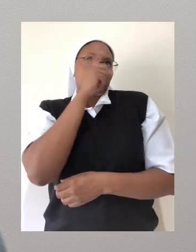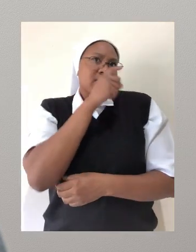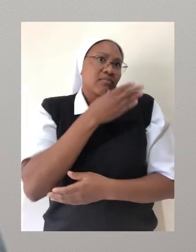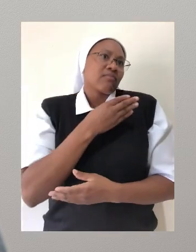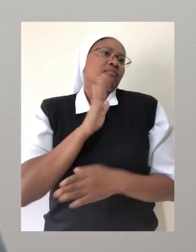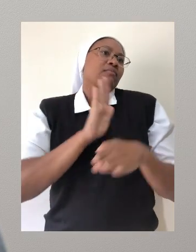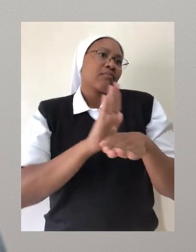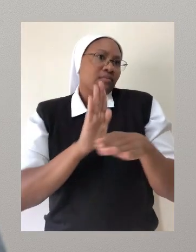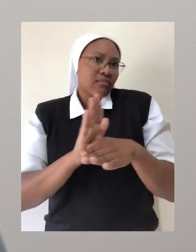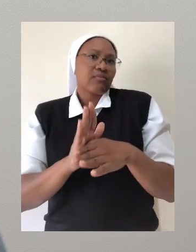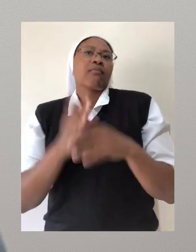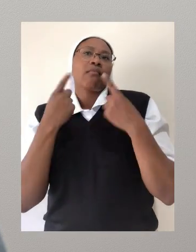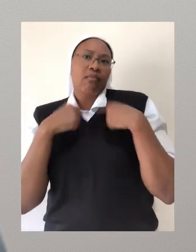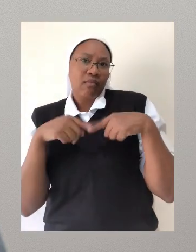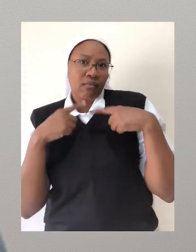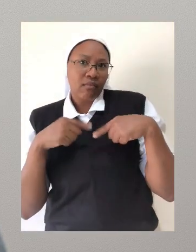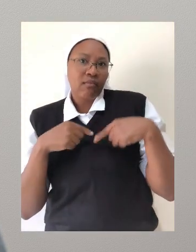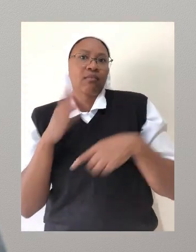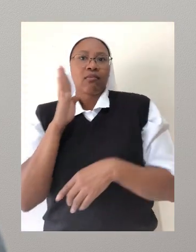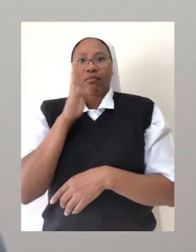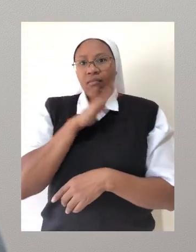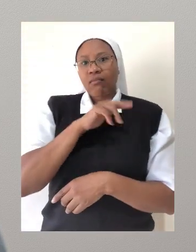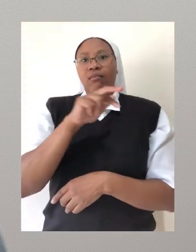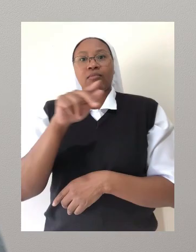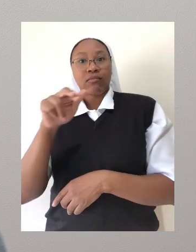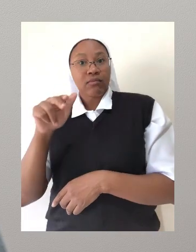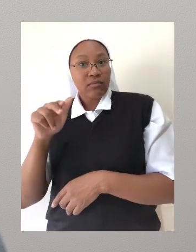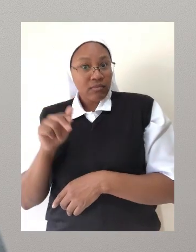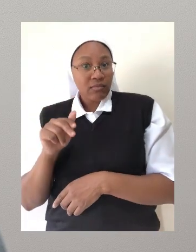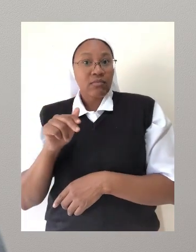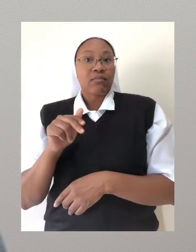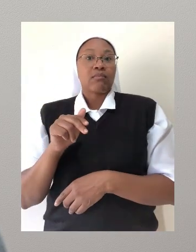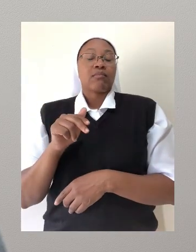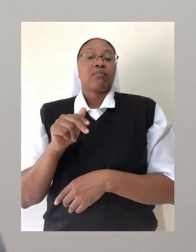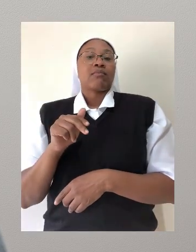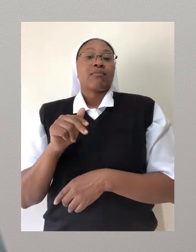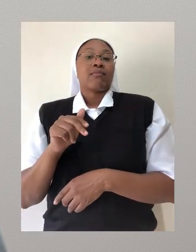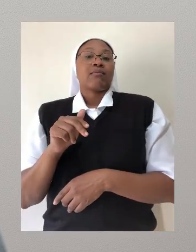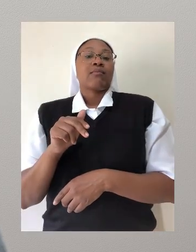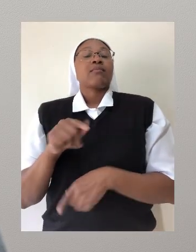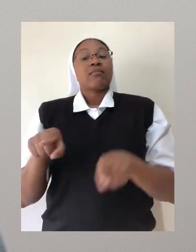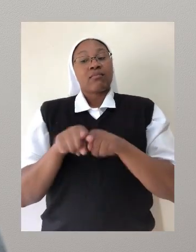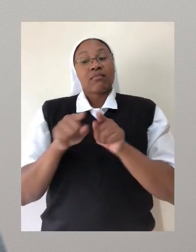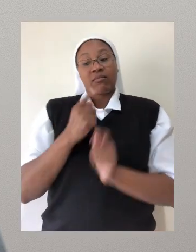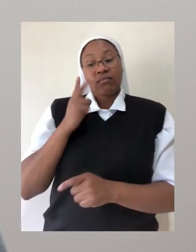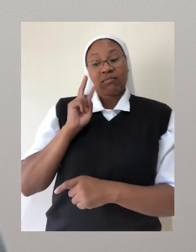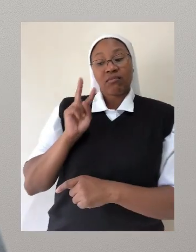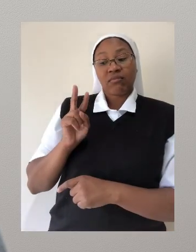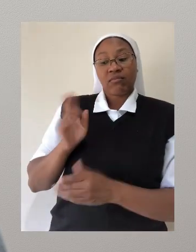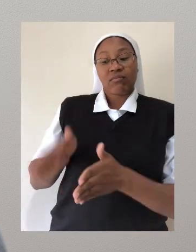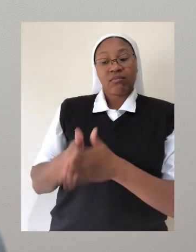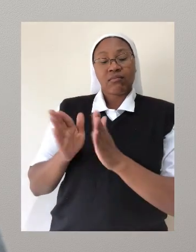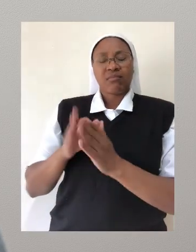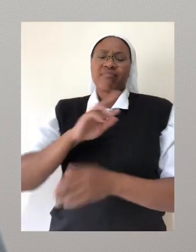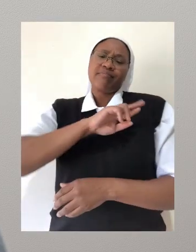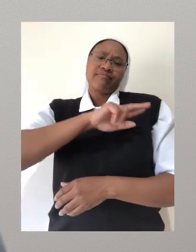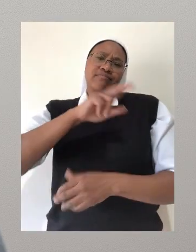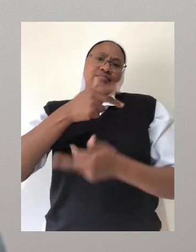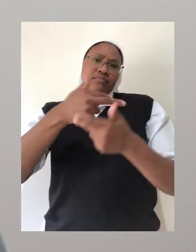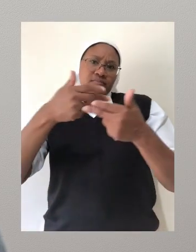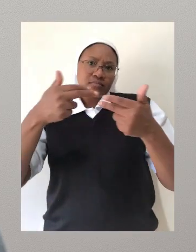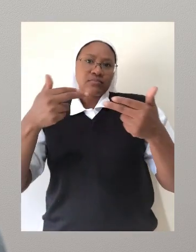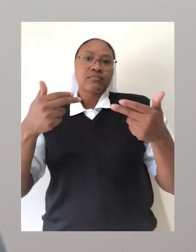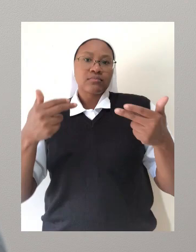lhe custa, às vezes somos queixosos e falamos mal dos irmãos de caminhada e olhar para os mais pobres, e